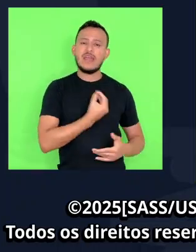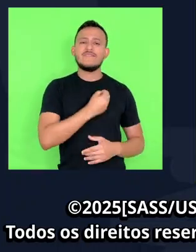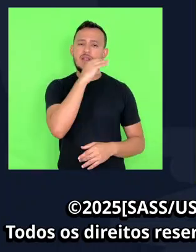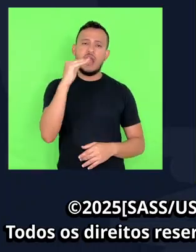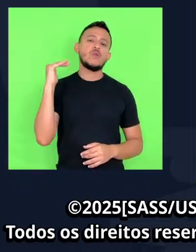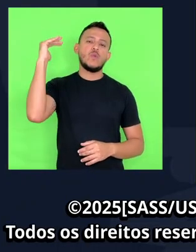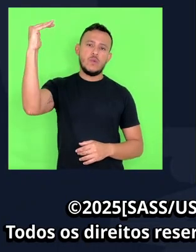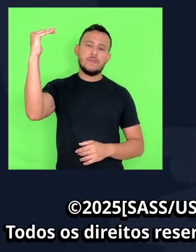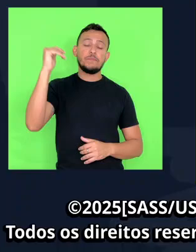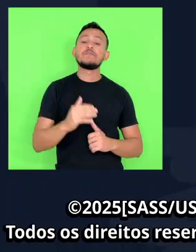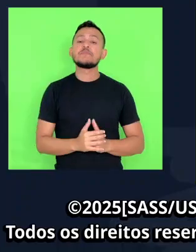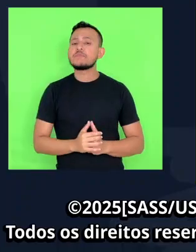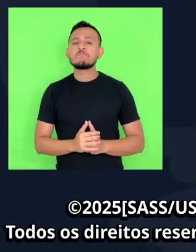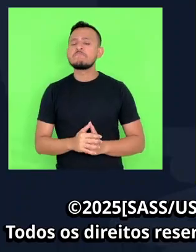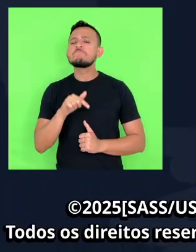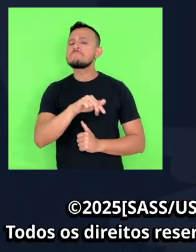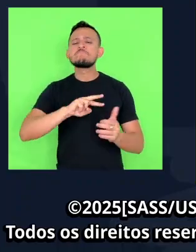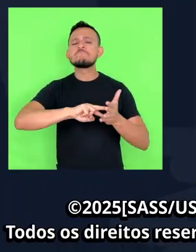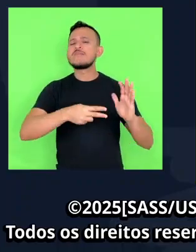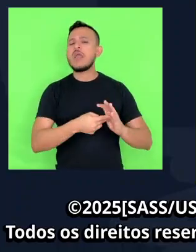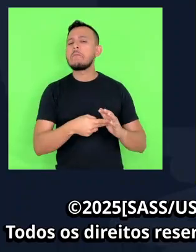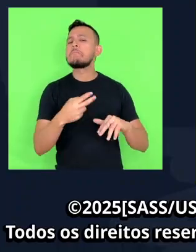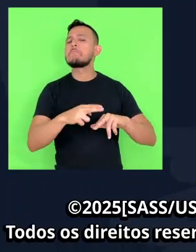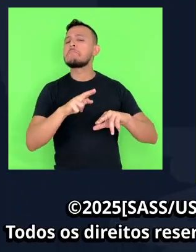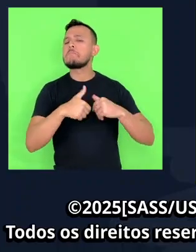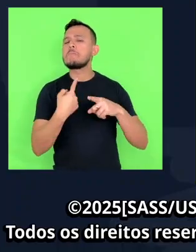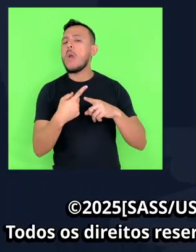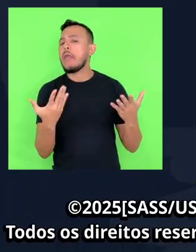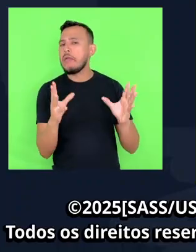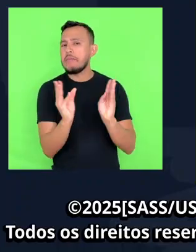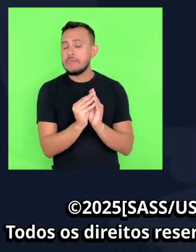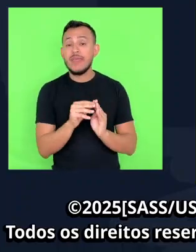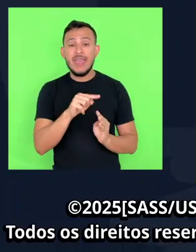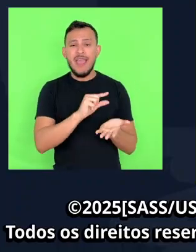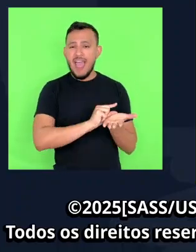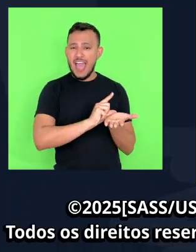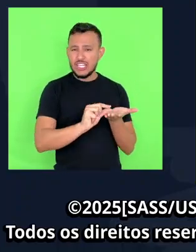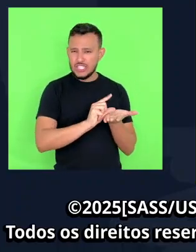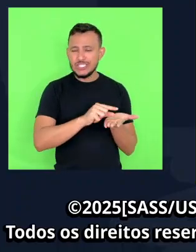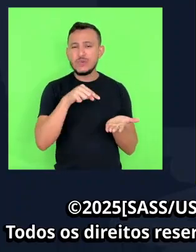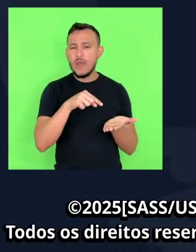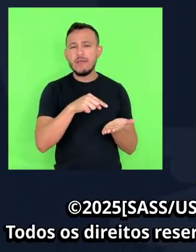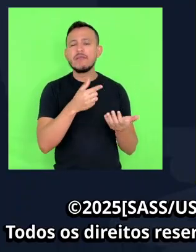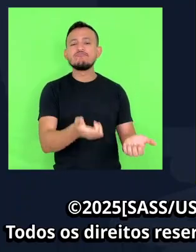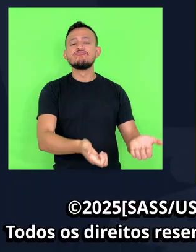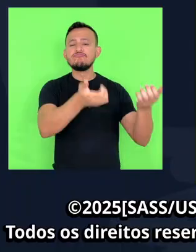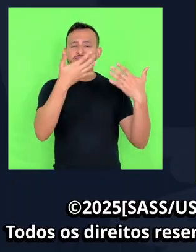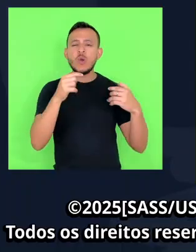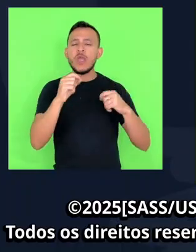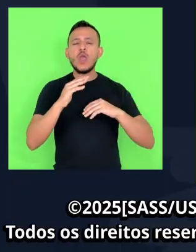vida adulta. O que explica isso, né? Esse artigo, ele traz